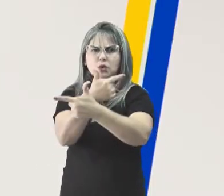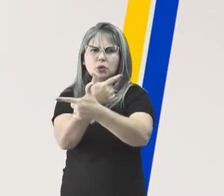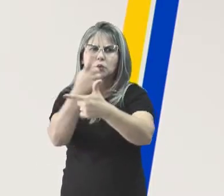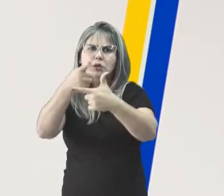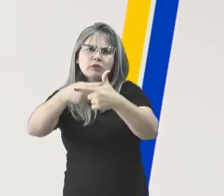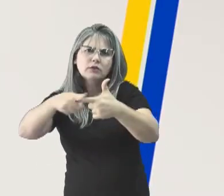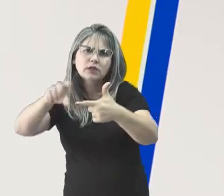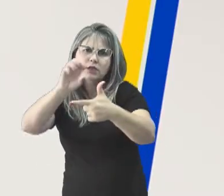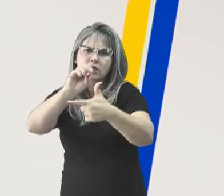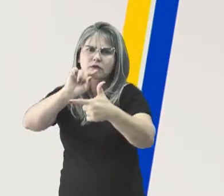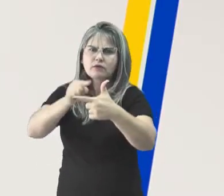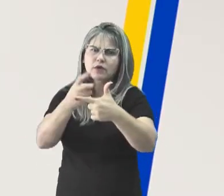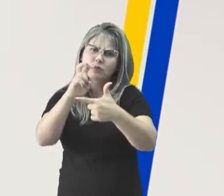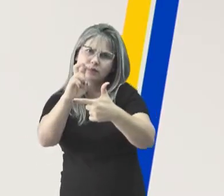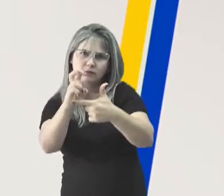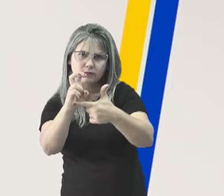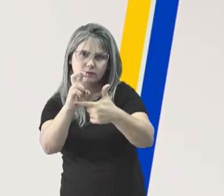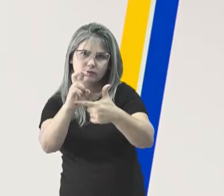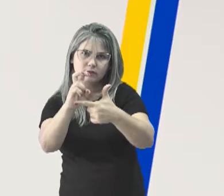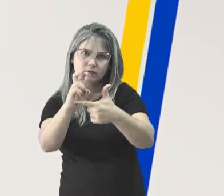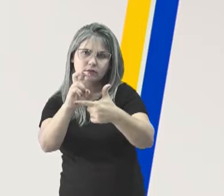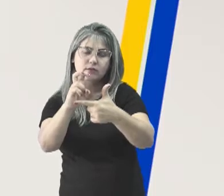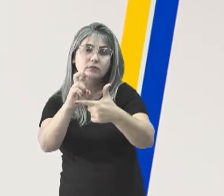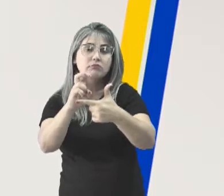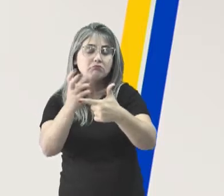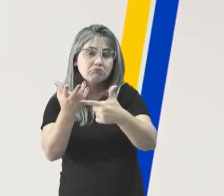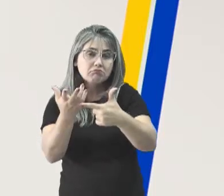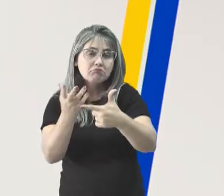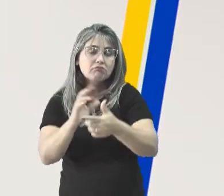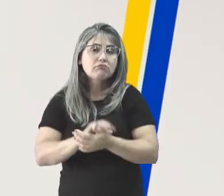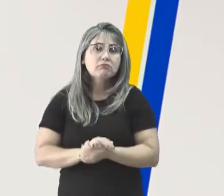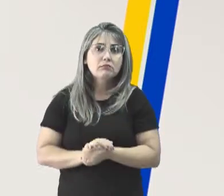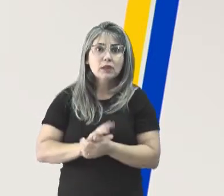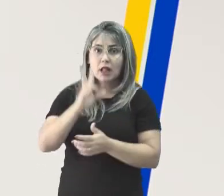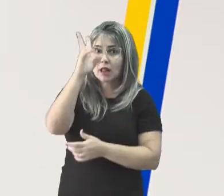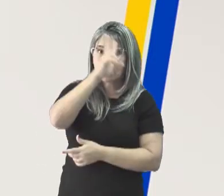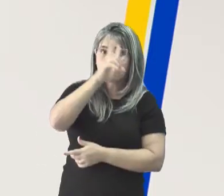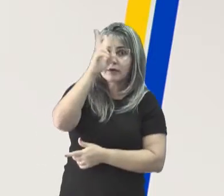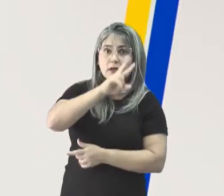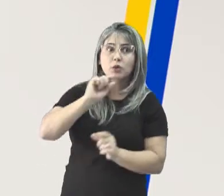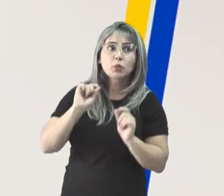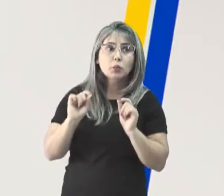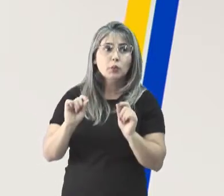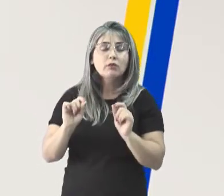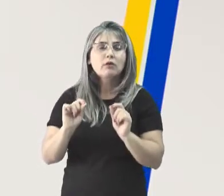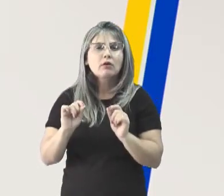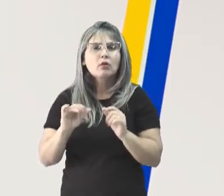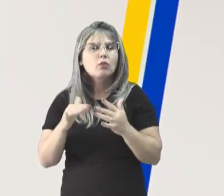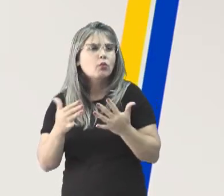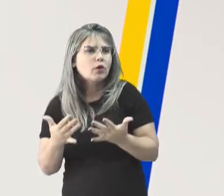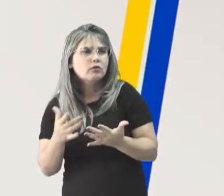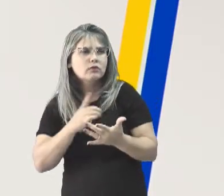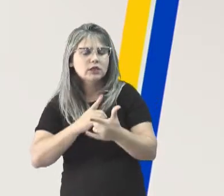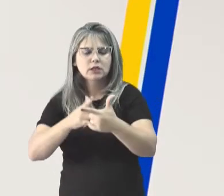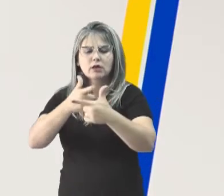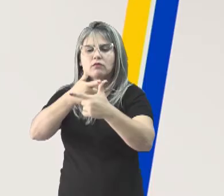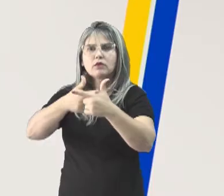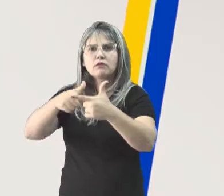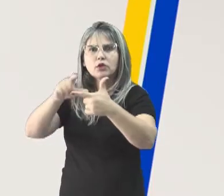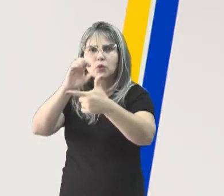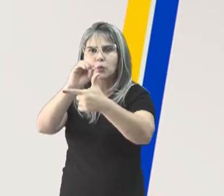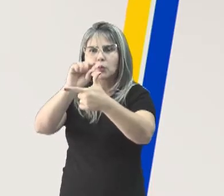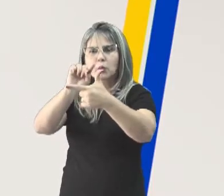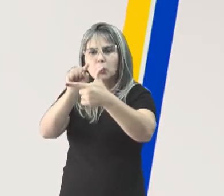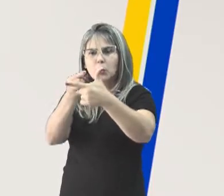por 0,5. Arma a conta e resolve. Lembrando que quando você tem um divisor com vírgula, você